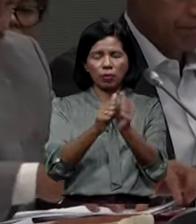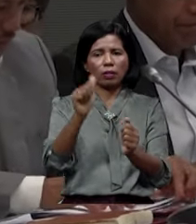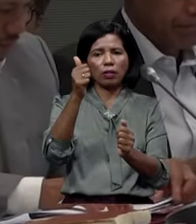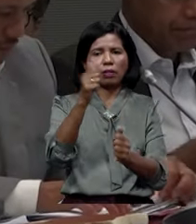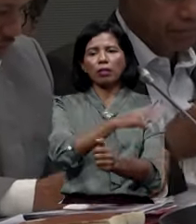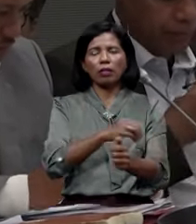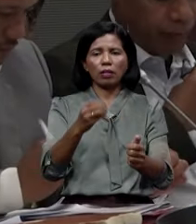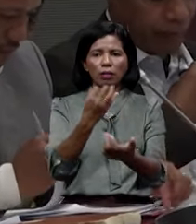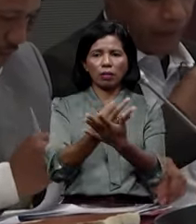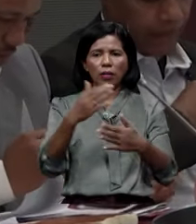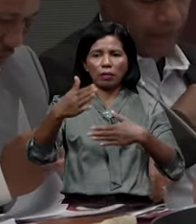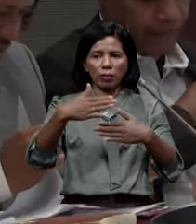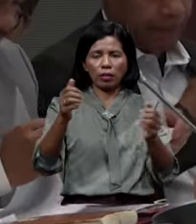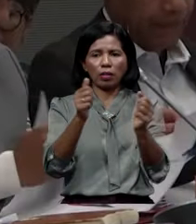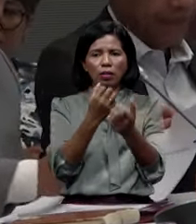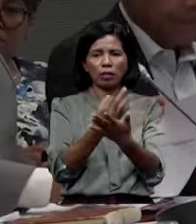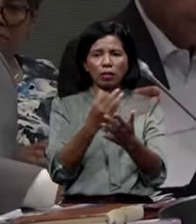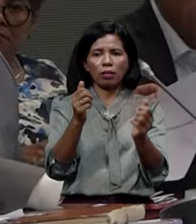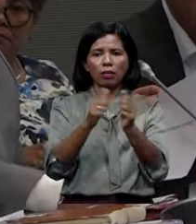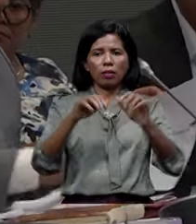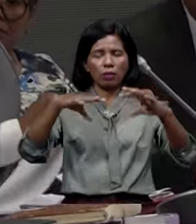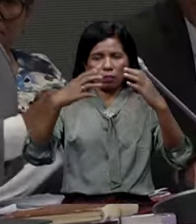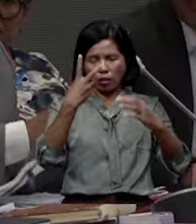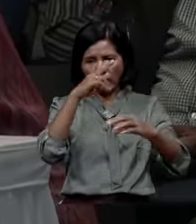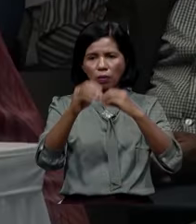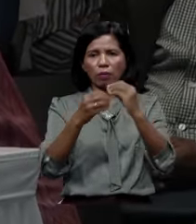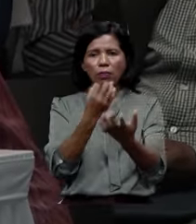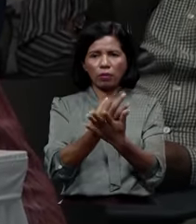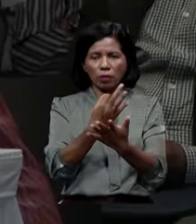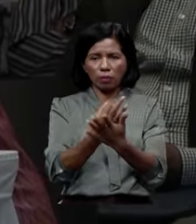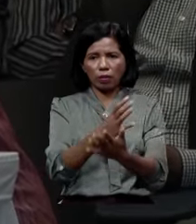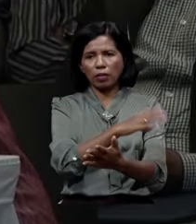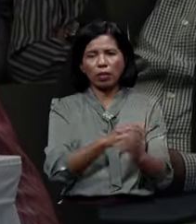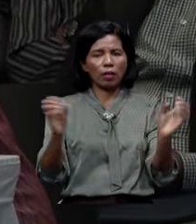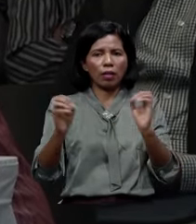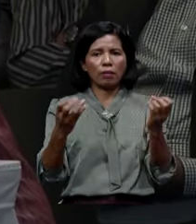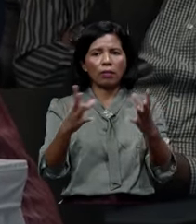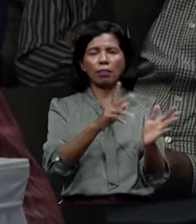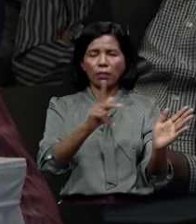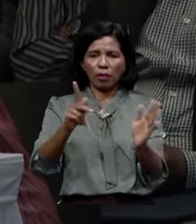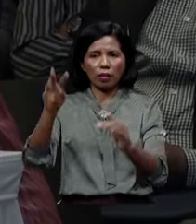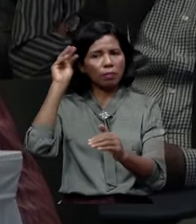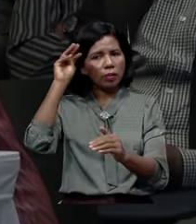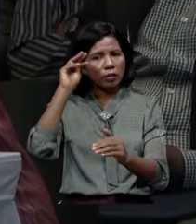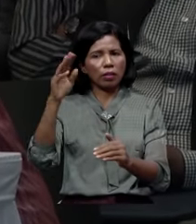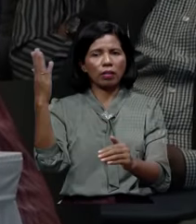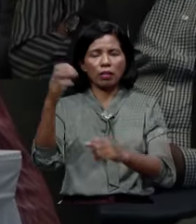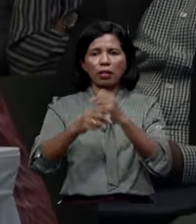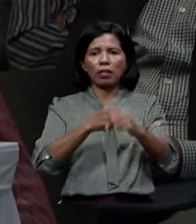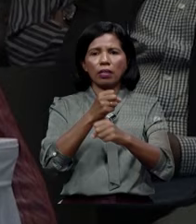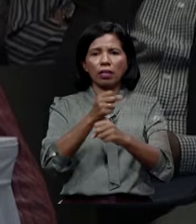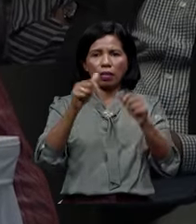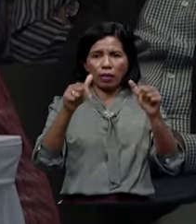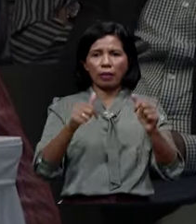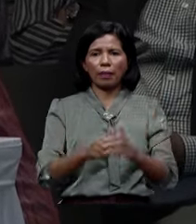considera orçamento basic tocon rua nulo, usi comissão revisão orçamental nem la suficiente o plano Ministério refere Niam Batina Idane. Mas